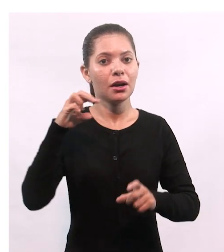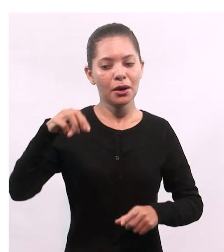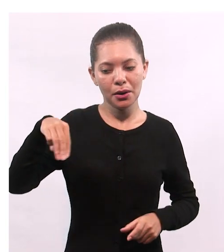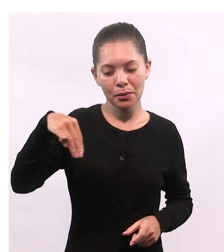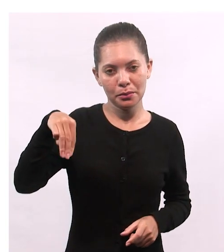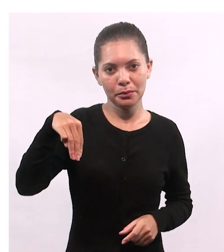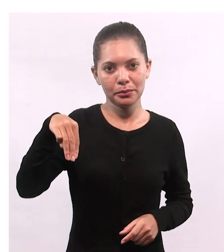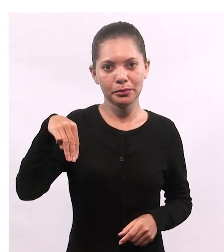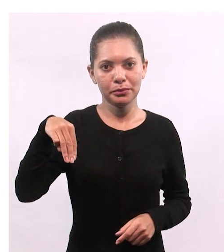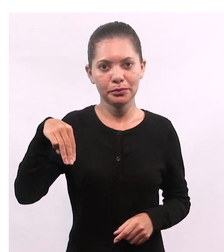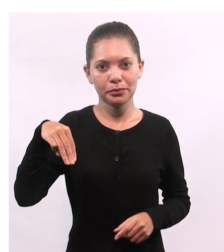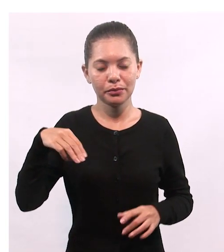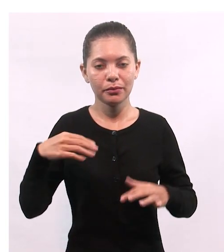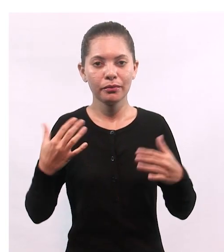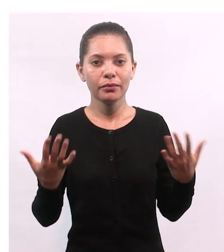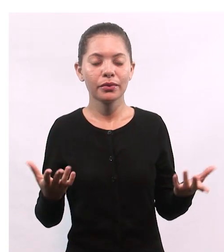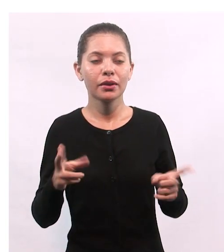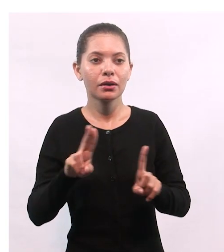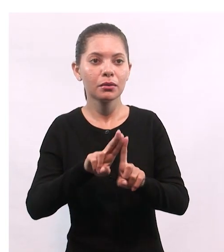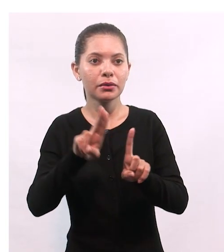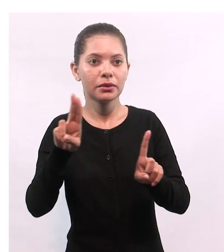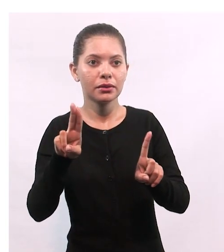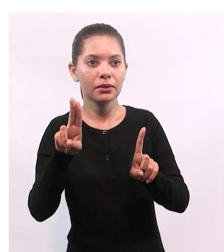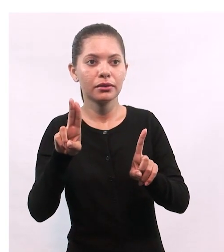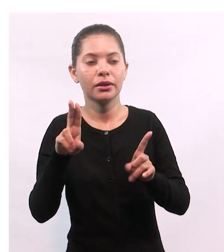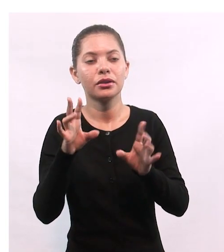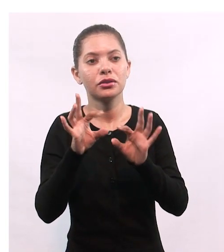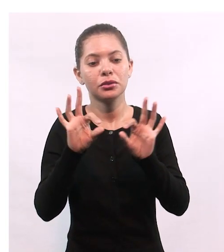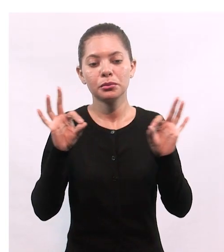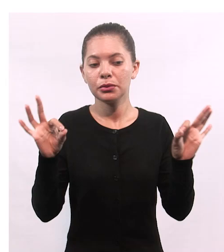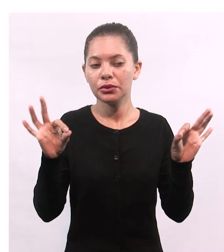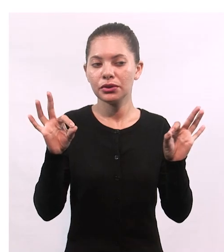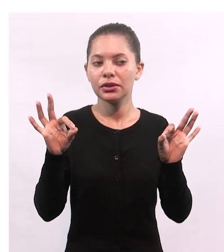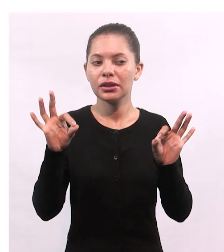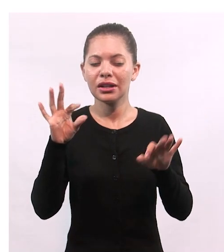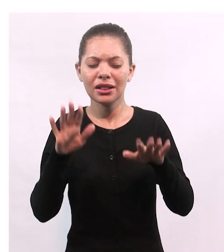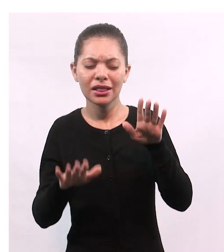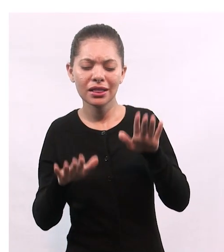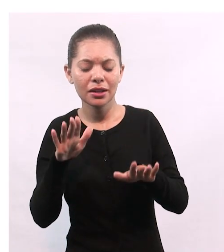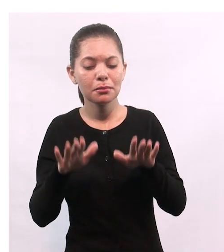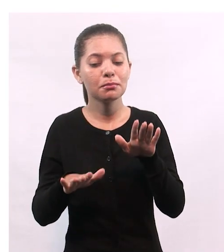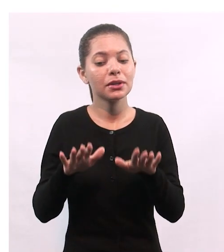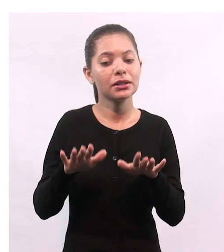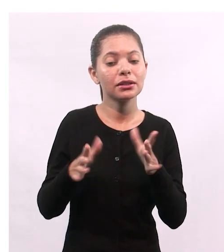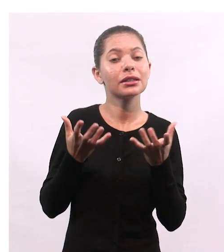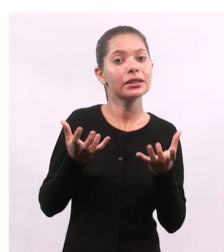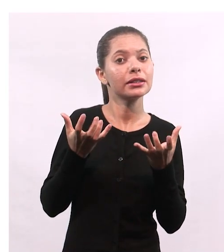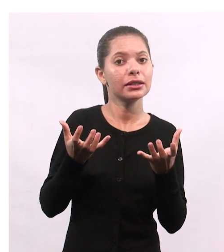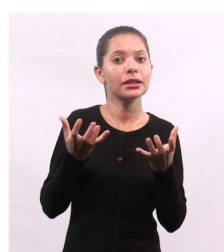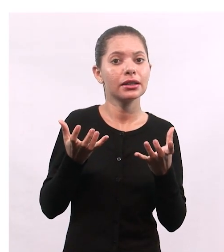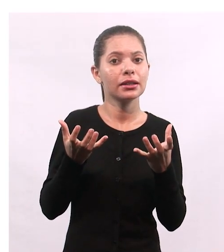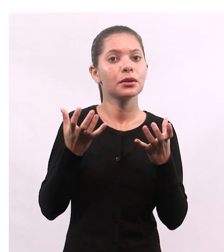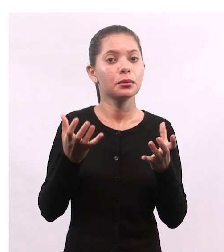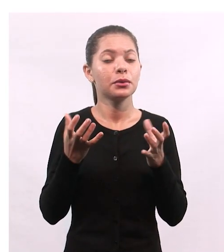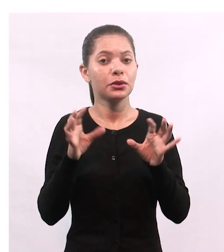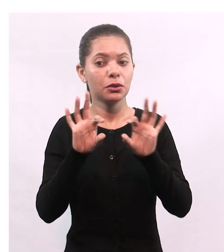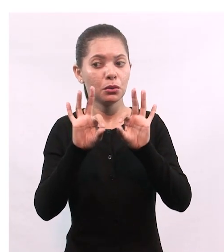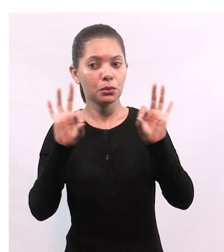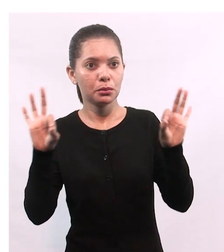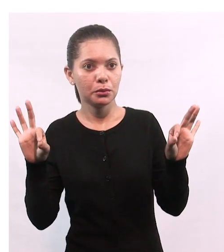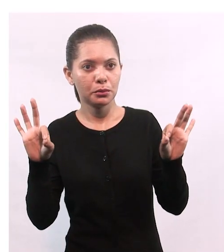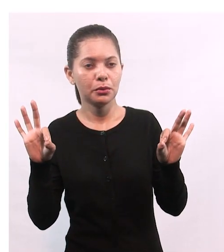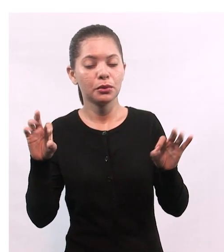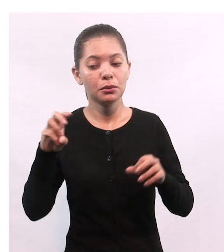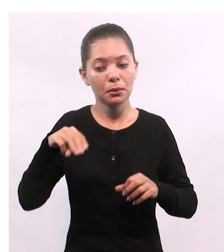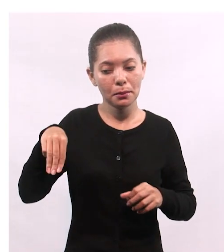metro. Então, a unidade de medida vai depender daquilo que a gente quer medir. Se eu quero medir comprimento,